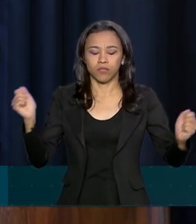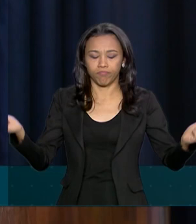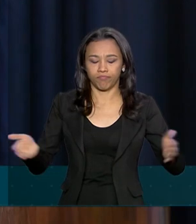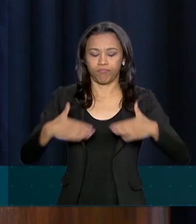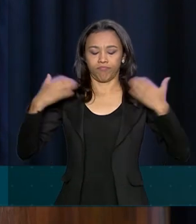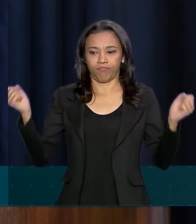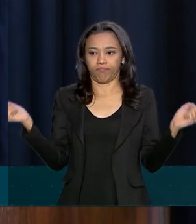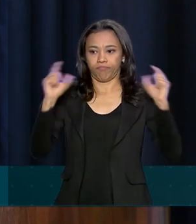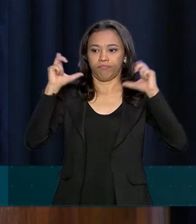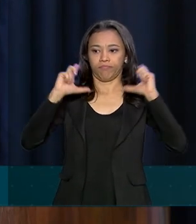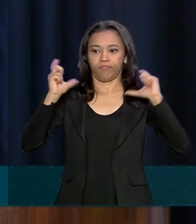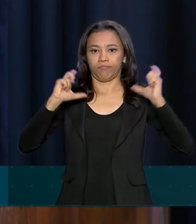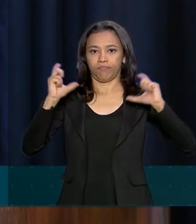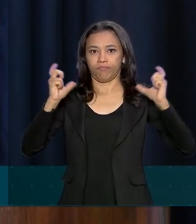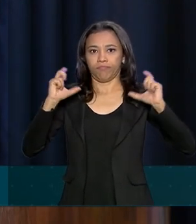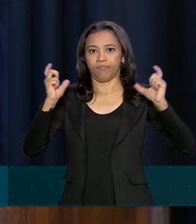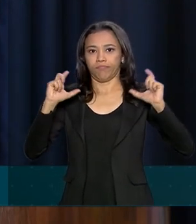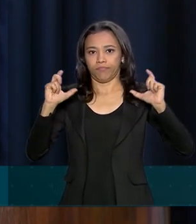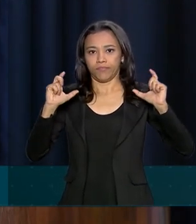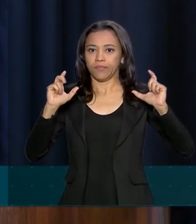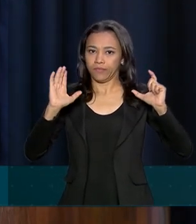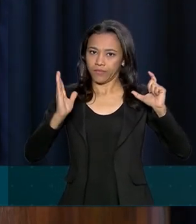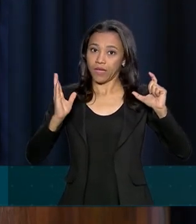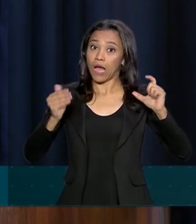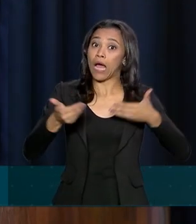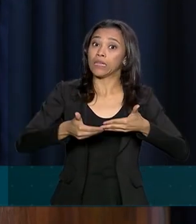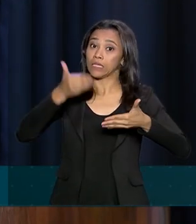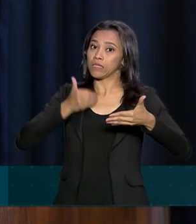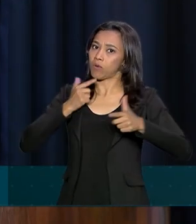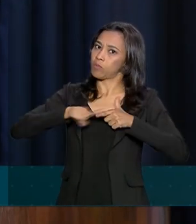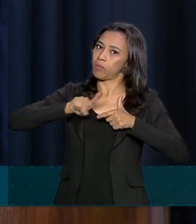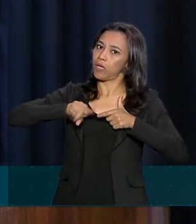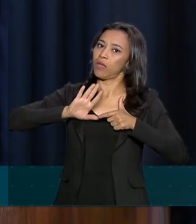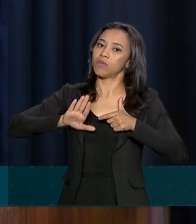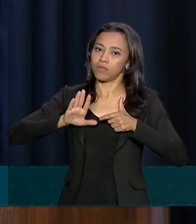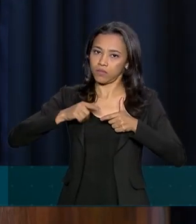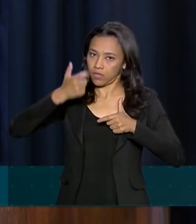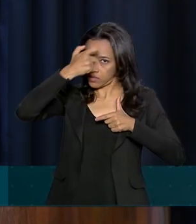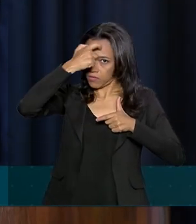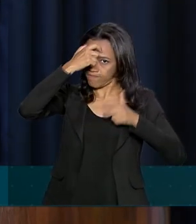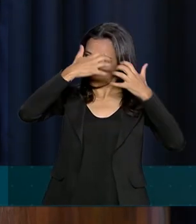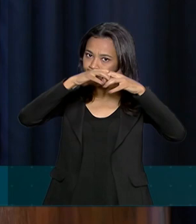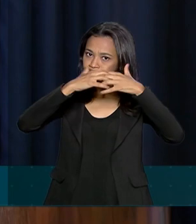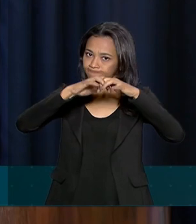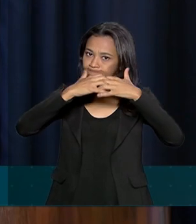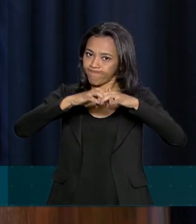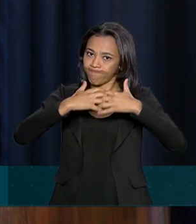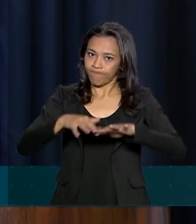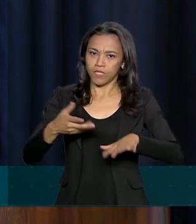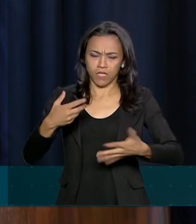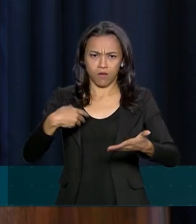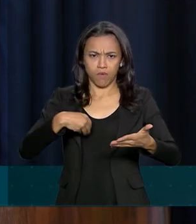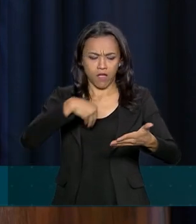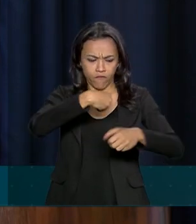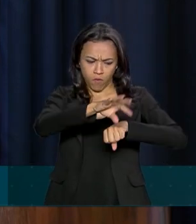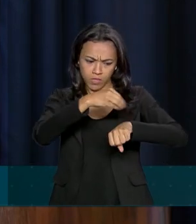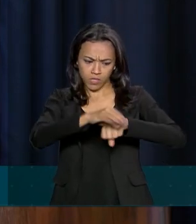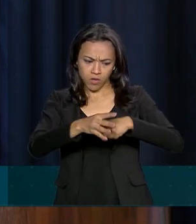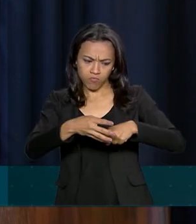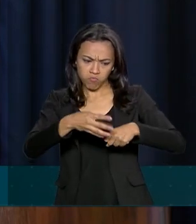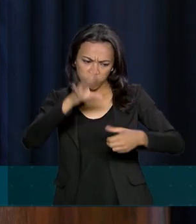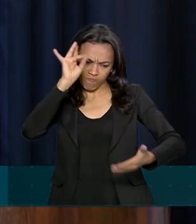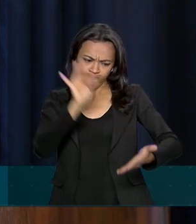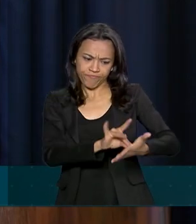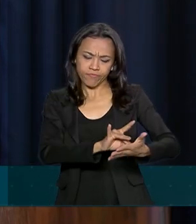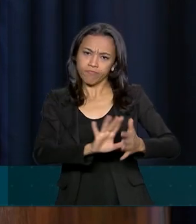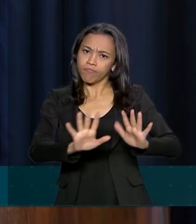surpreendido. Nós temos que ter a capacidade de se antecipar a problemas e, mais ainda, a informação bruta, mais precisa, para